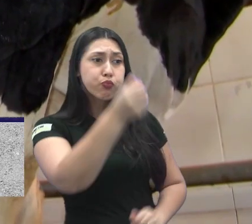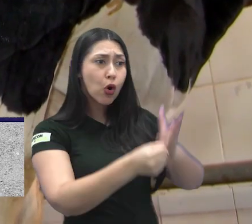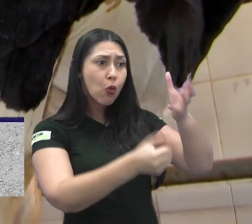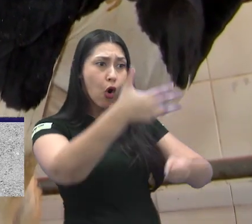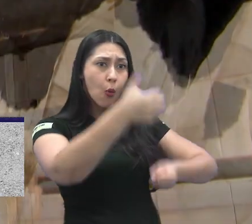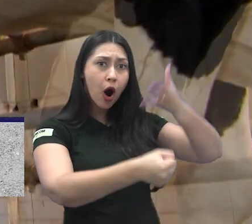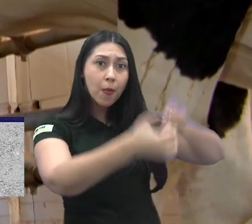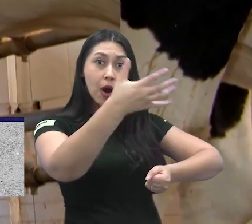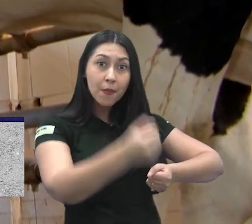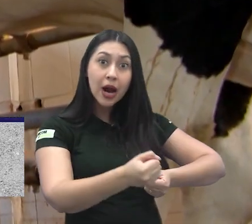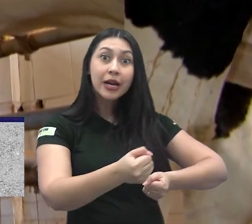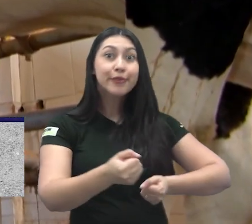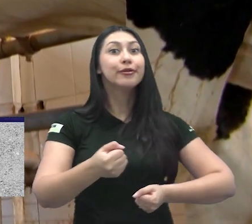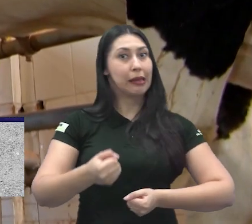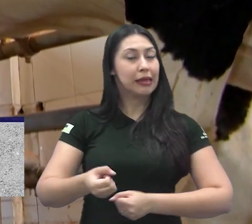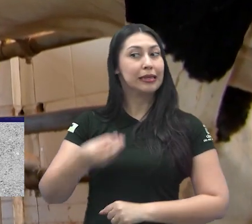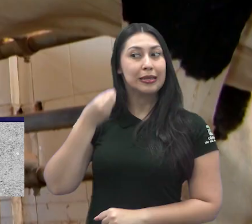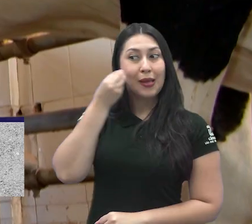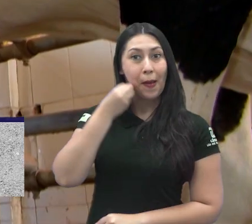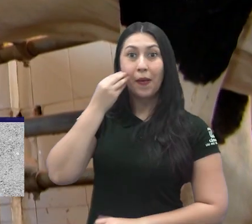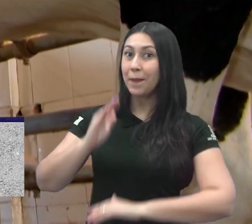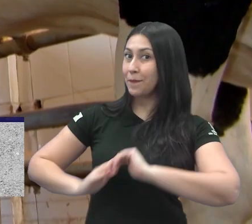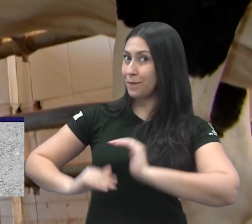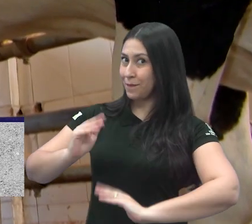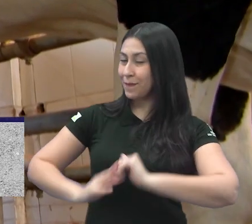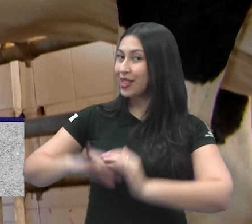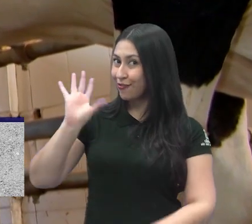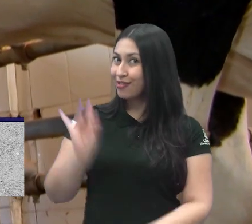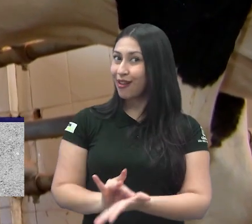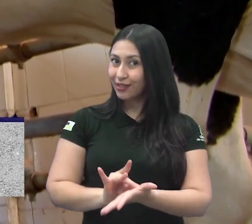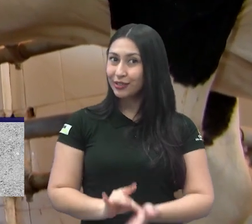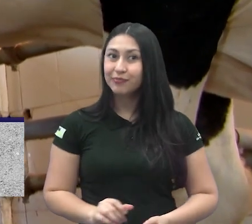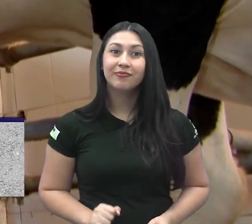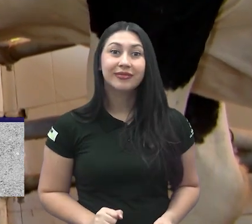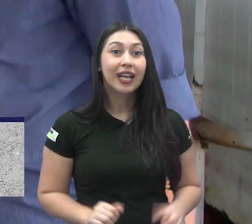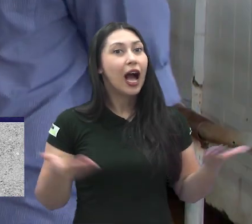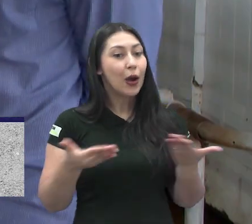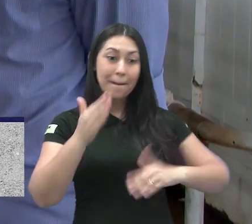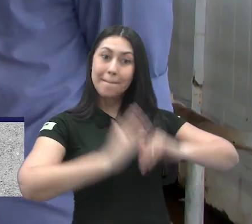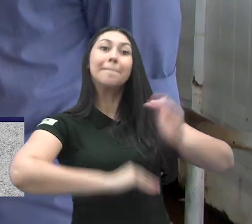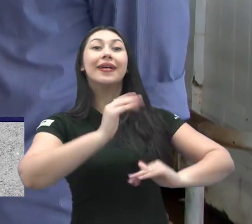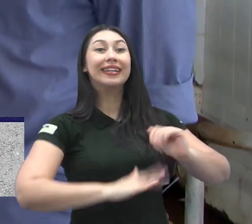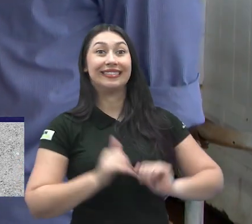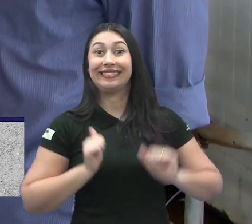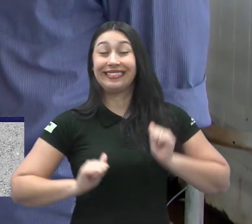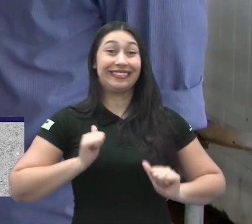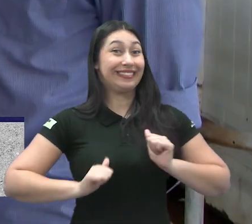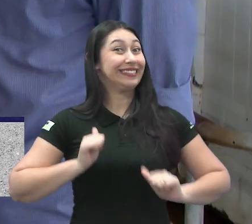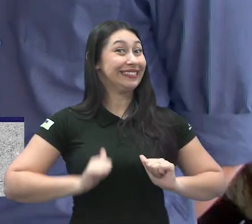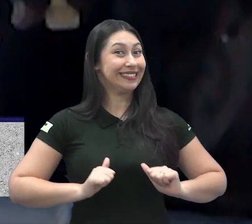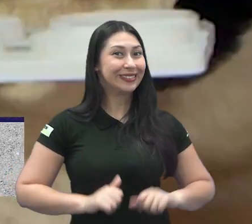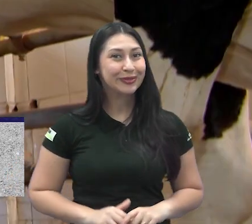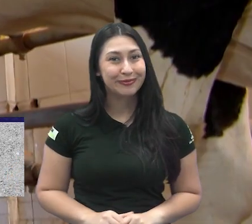a ordenha e entrou na rotina da fazenda para mostrar como é esse trabalho na prática. Vamos colocar a mão na massa, estou